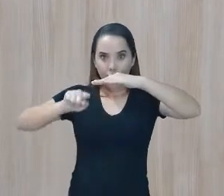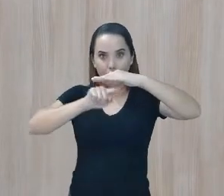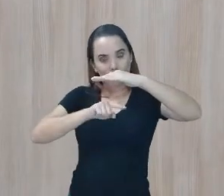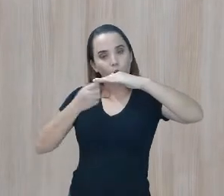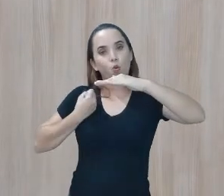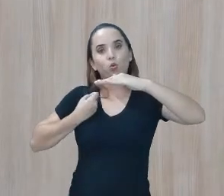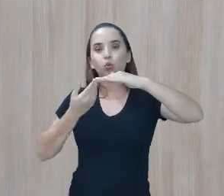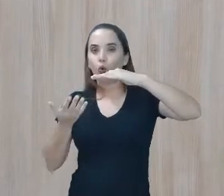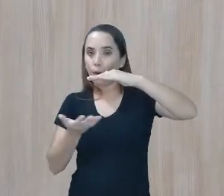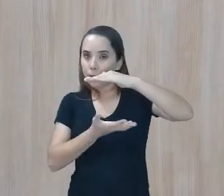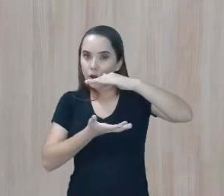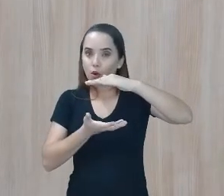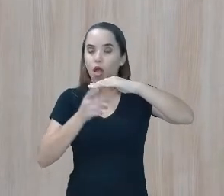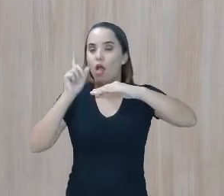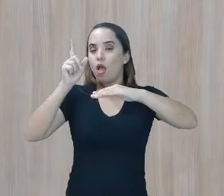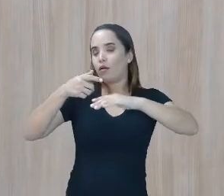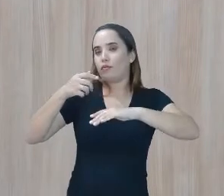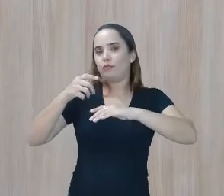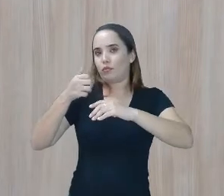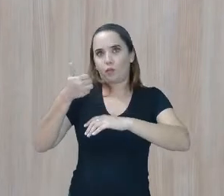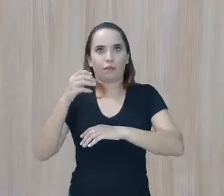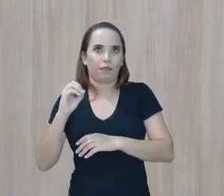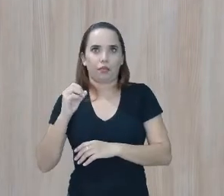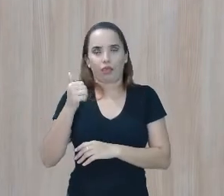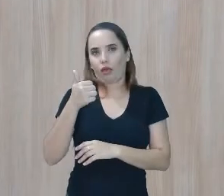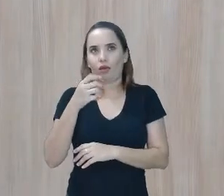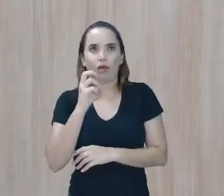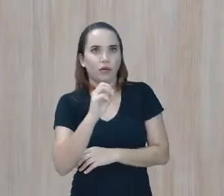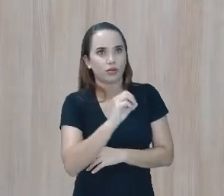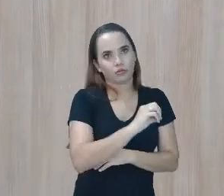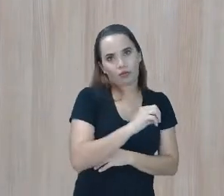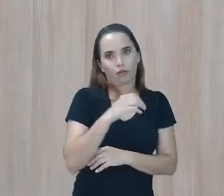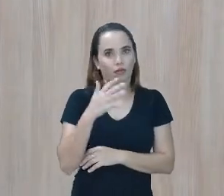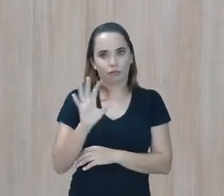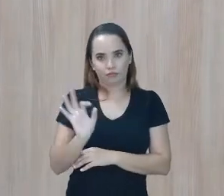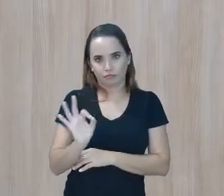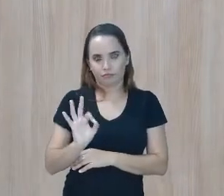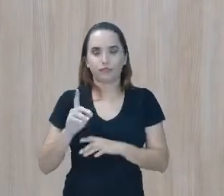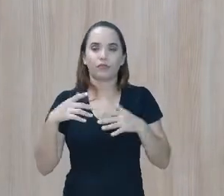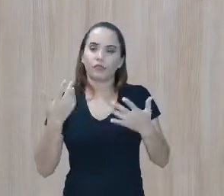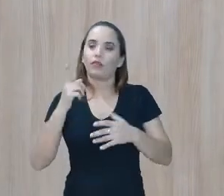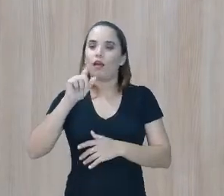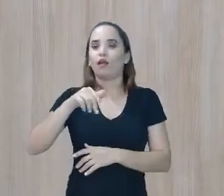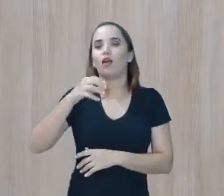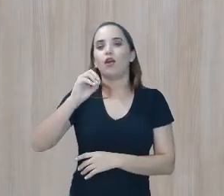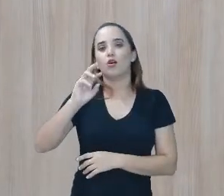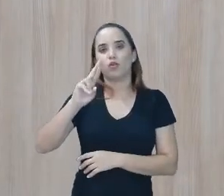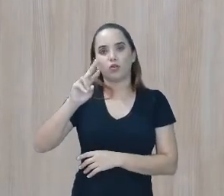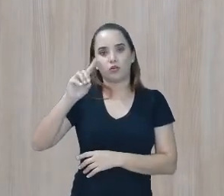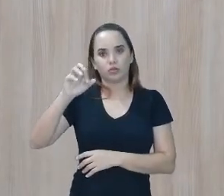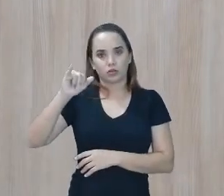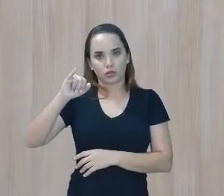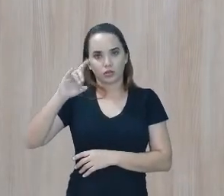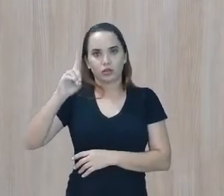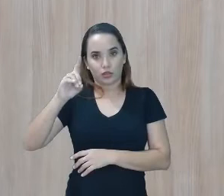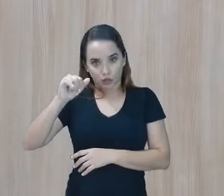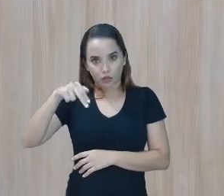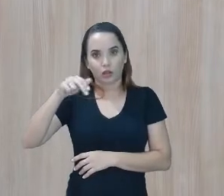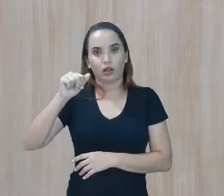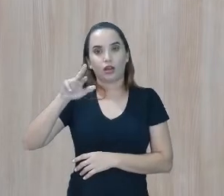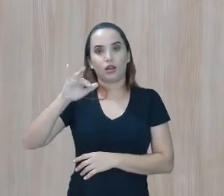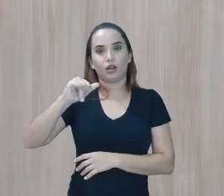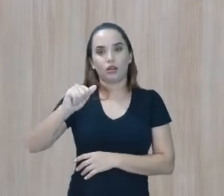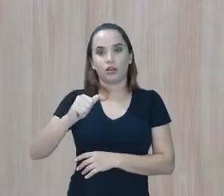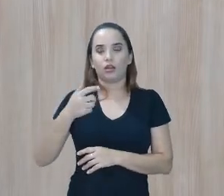a gente chama de uma fração ordinária. Então, eu quero transformar essa fração ordinária numa fração